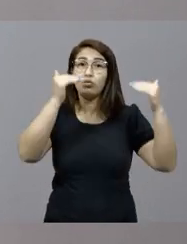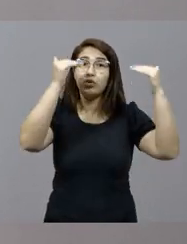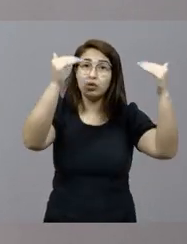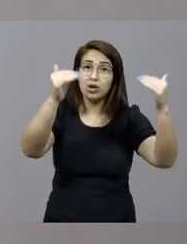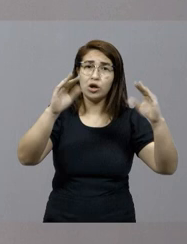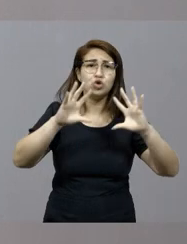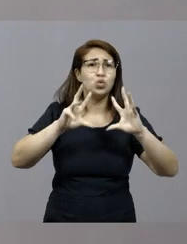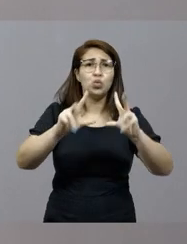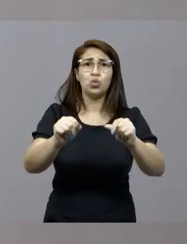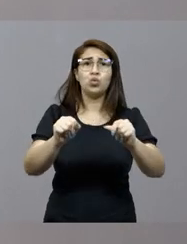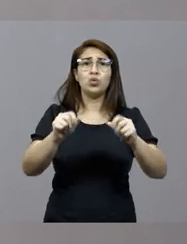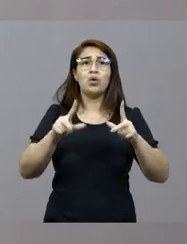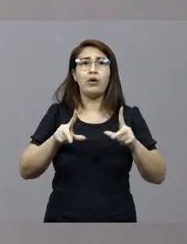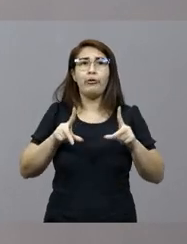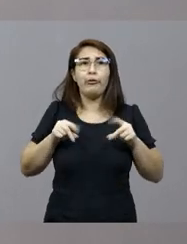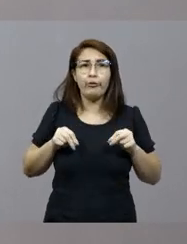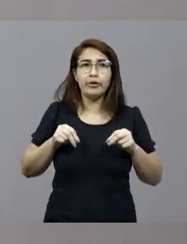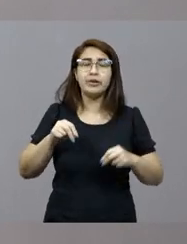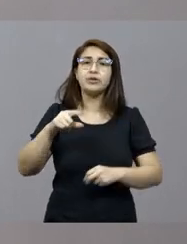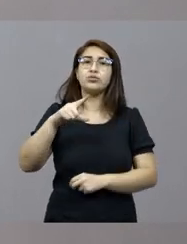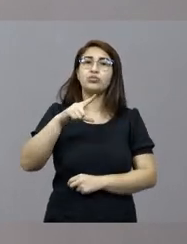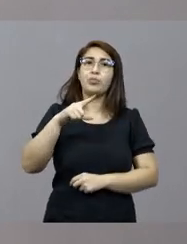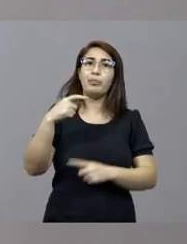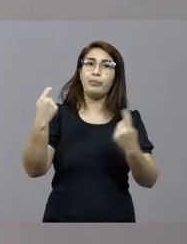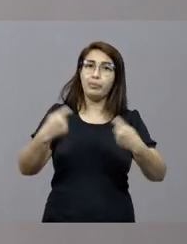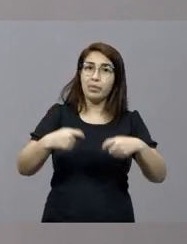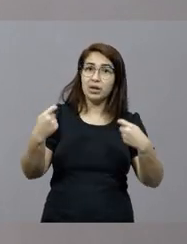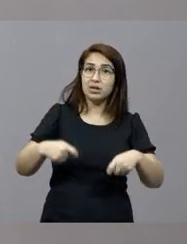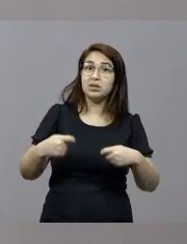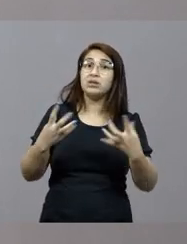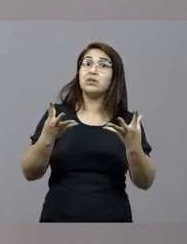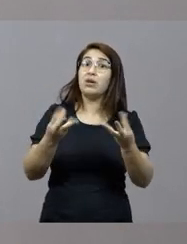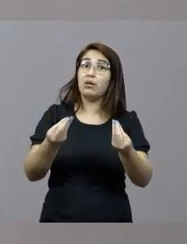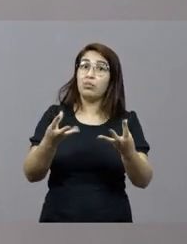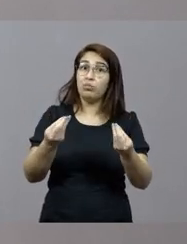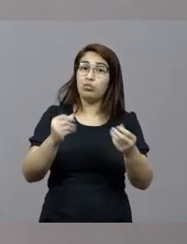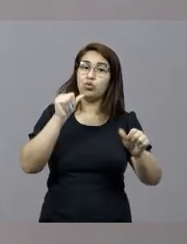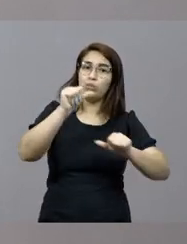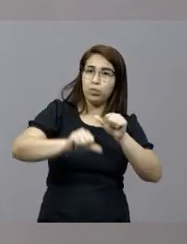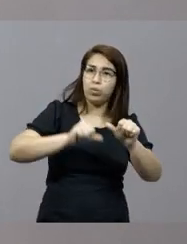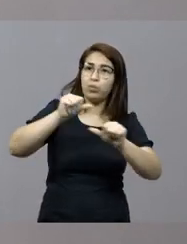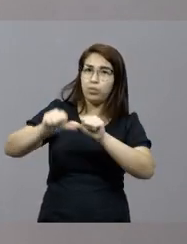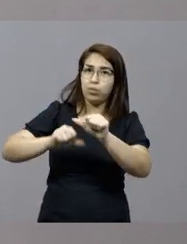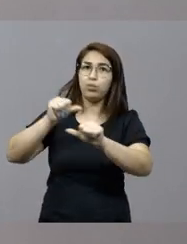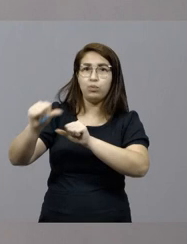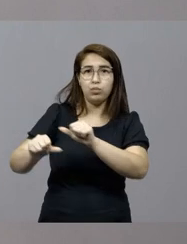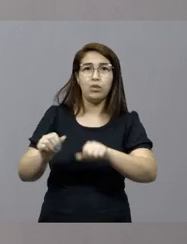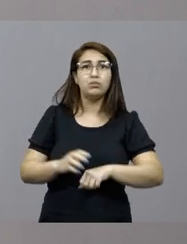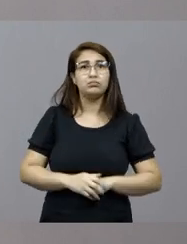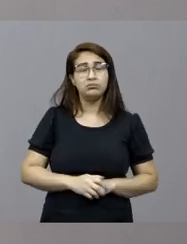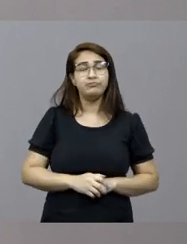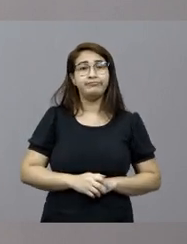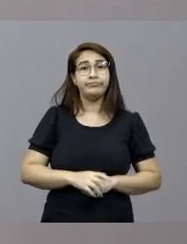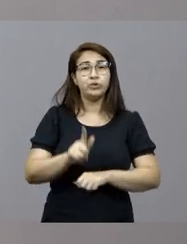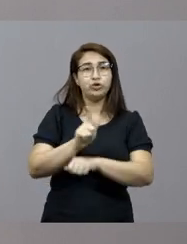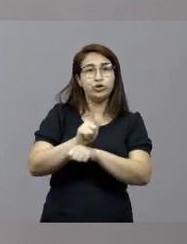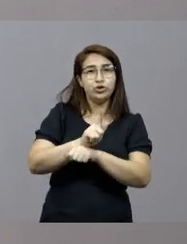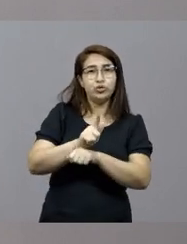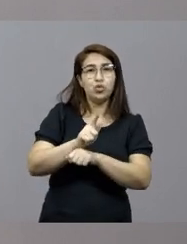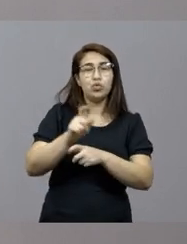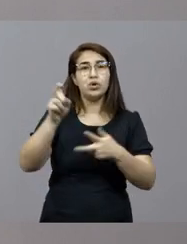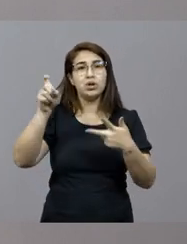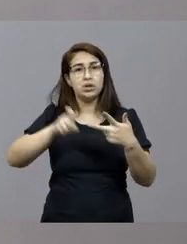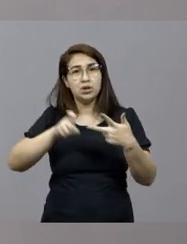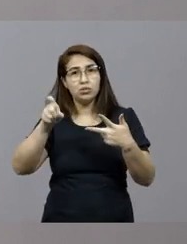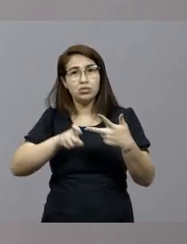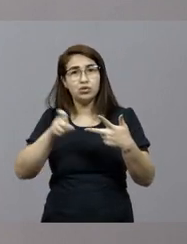níveis reconheçam que há muito por fazer para modificar este cenário. Que os gestores dos executivos cada vez